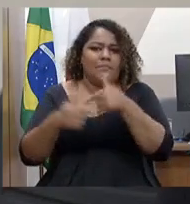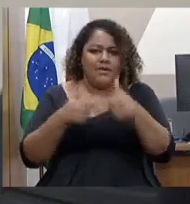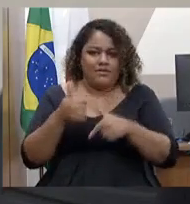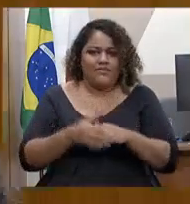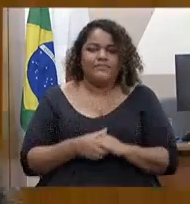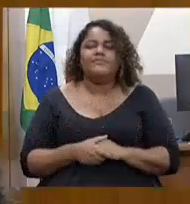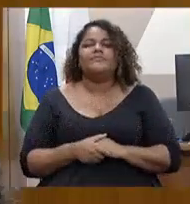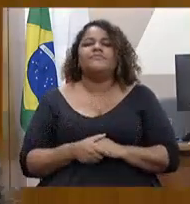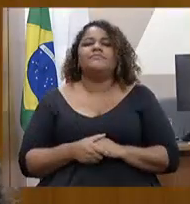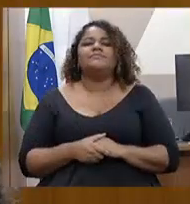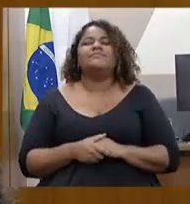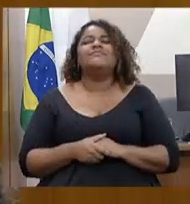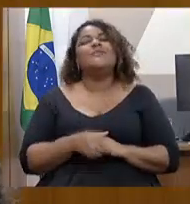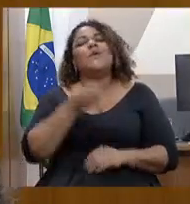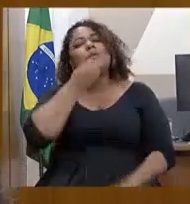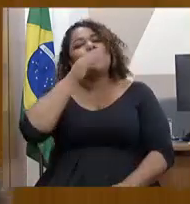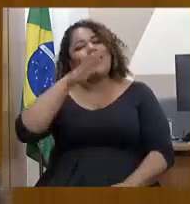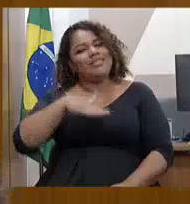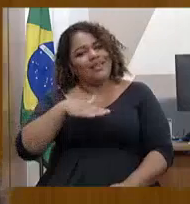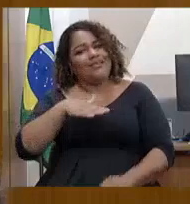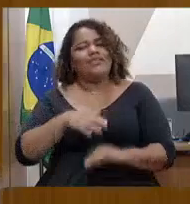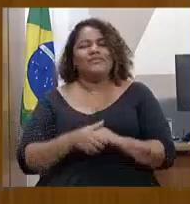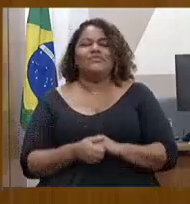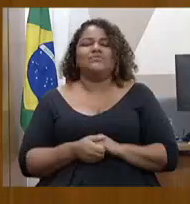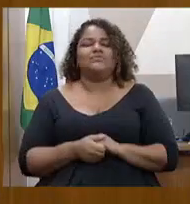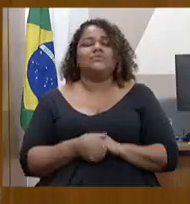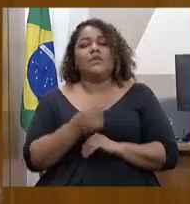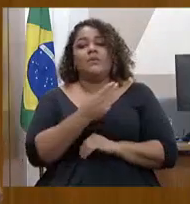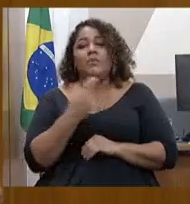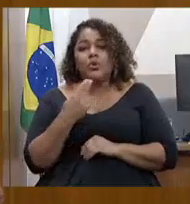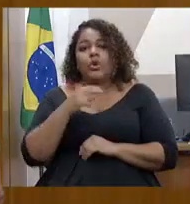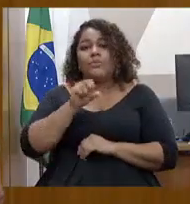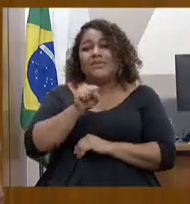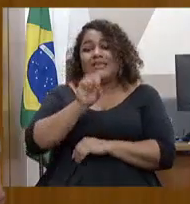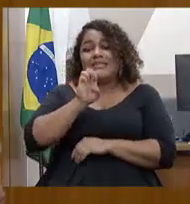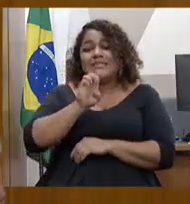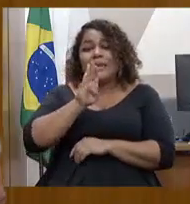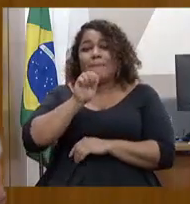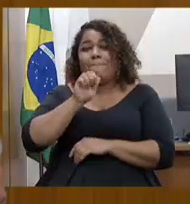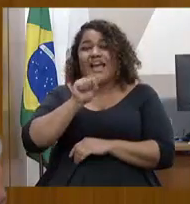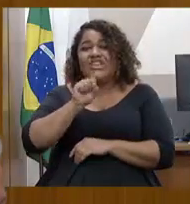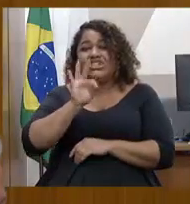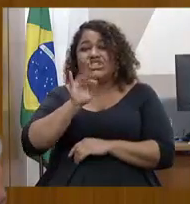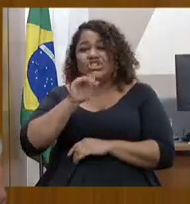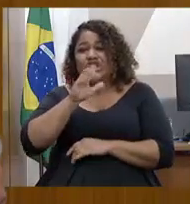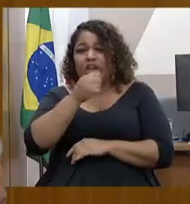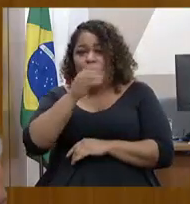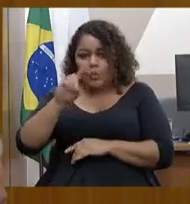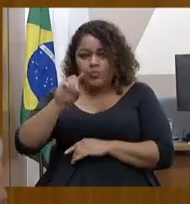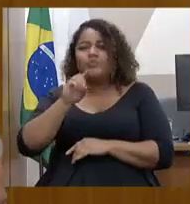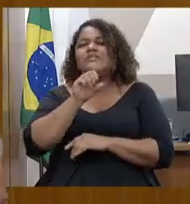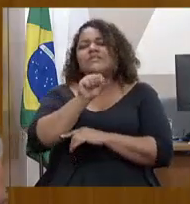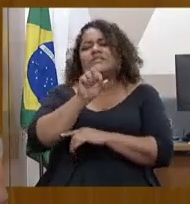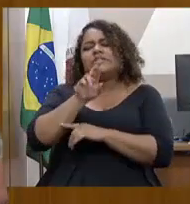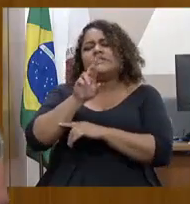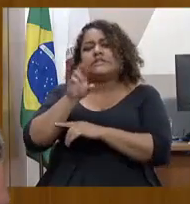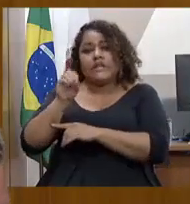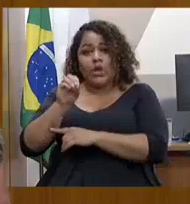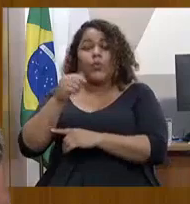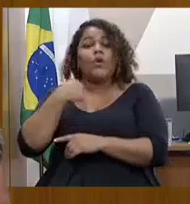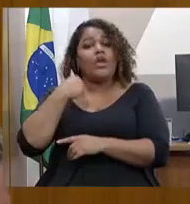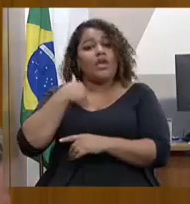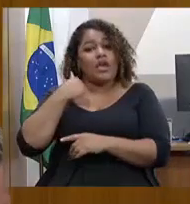boa tarde eu sou Sebastião Estevo Sebastião farinhada falo de Manhumirim